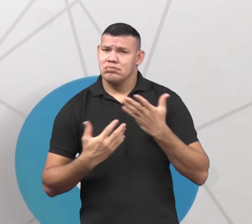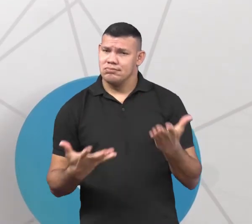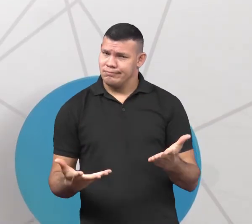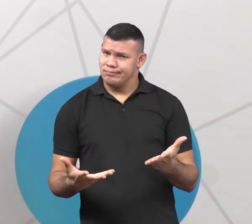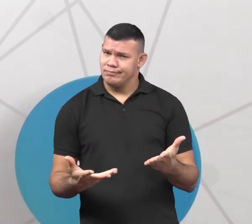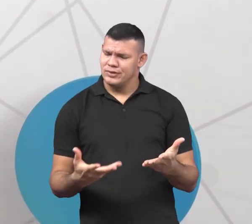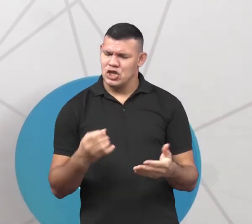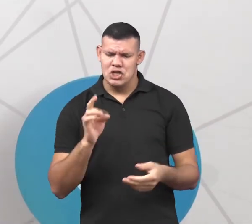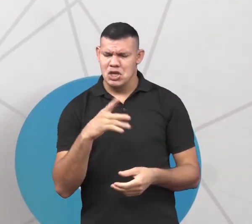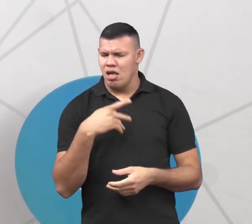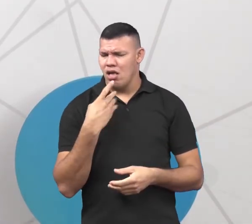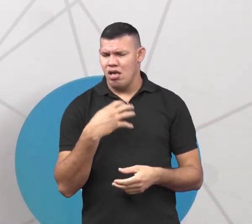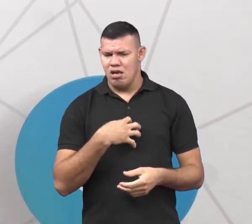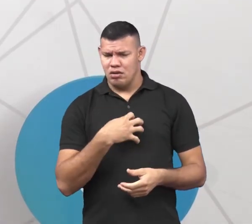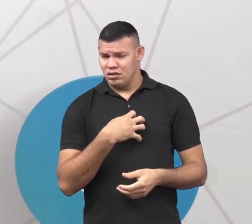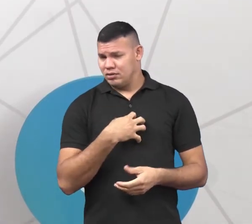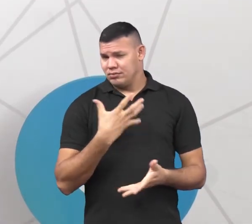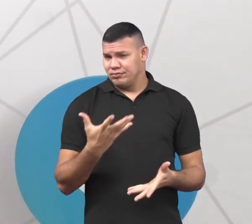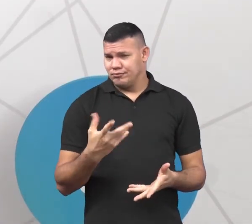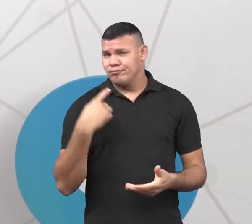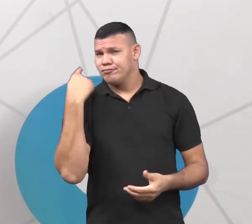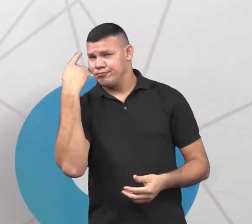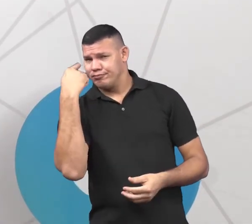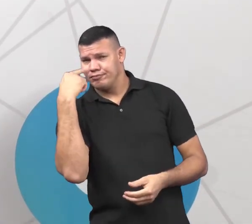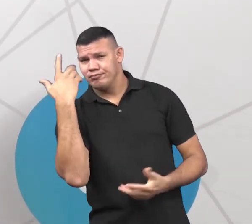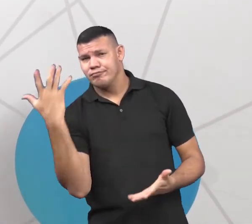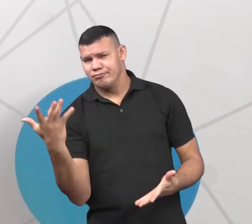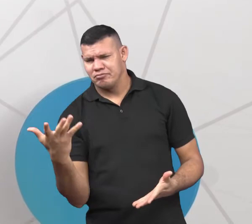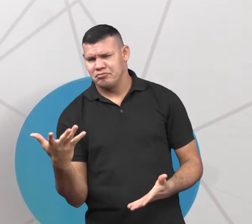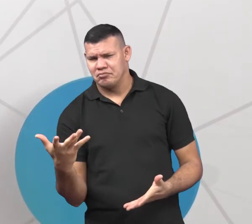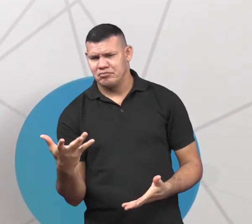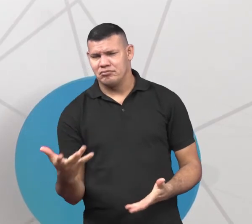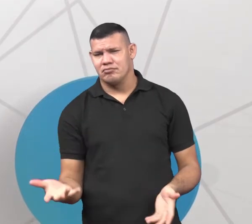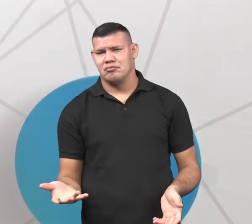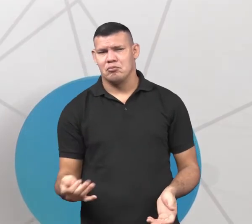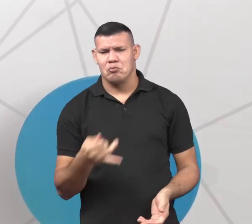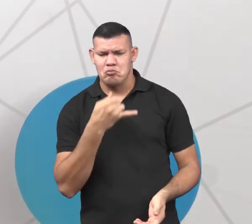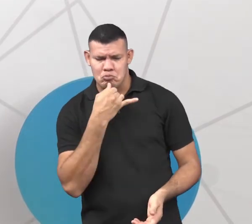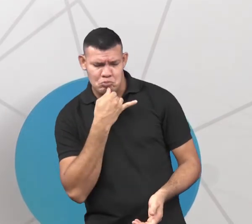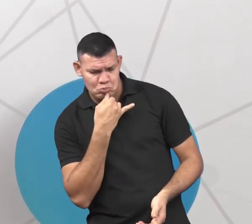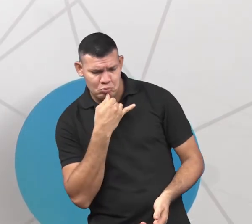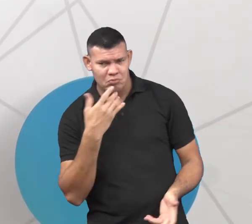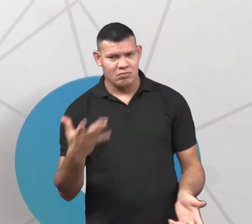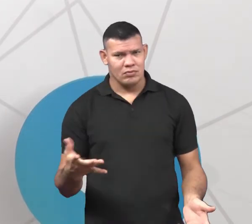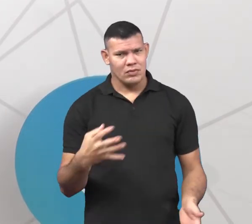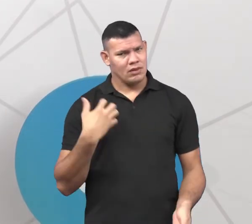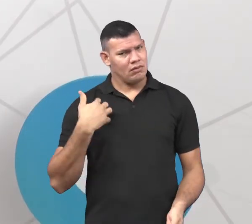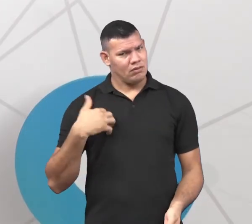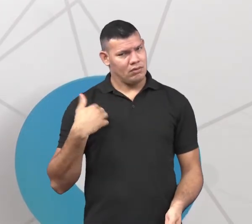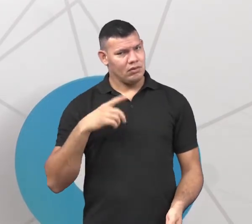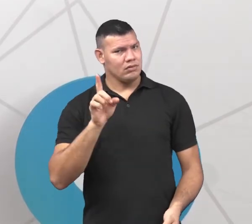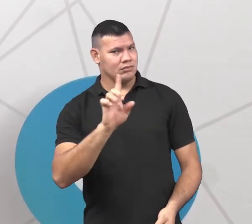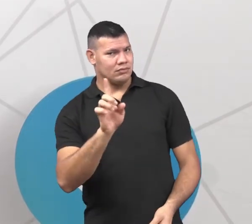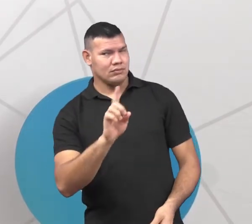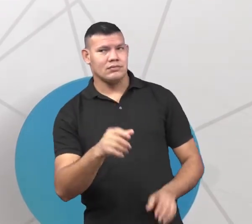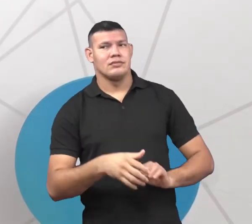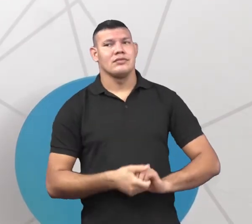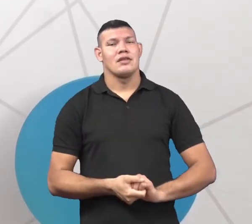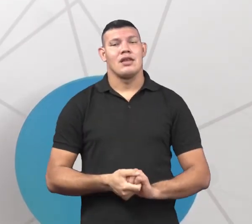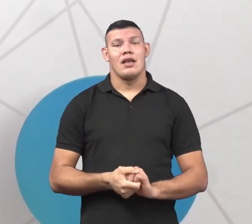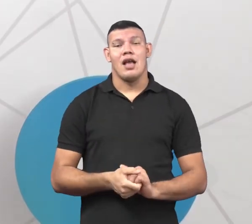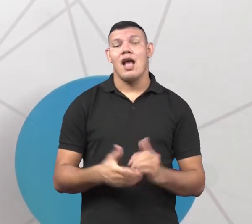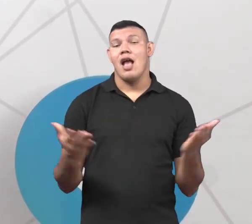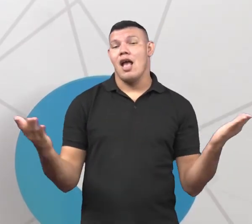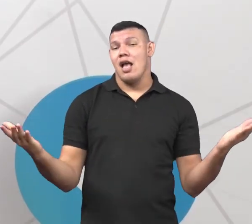de falar, certo? Não precisa ficar chateado com órdenes. Tranquilos, niños. Vamos fazer um